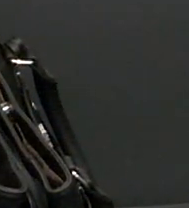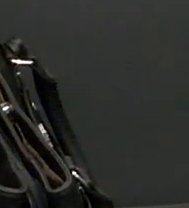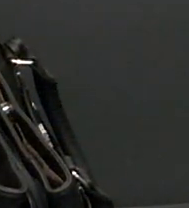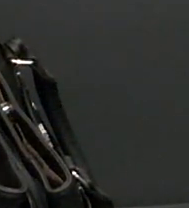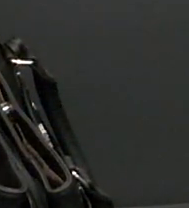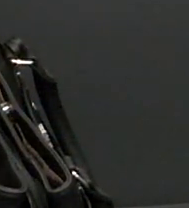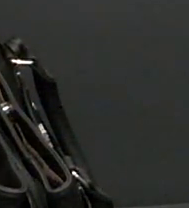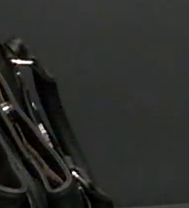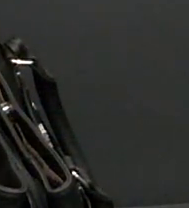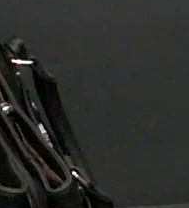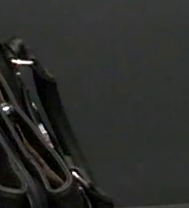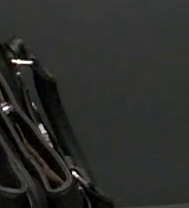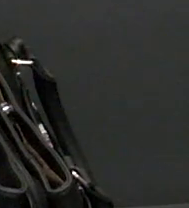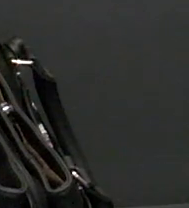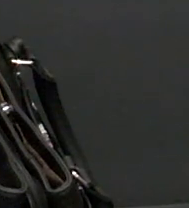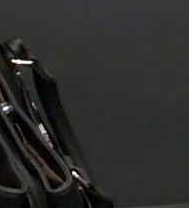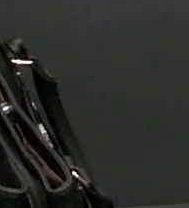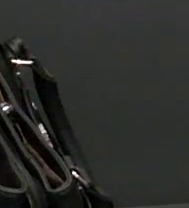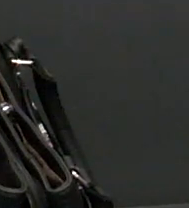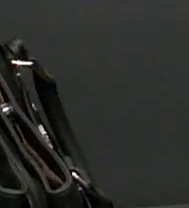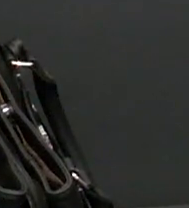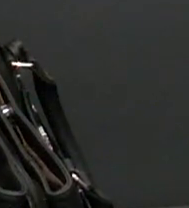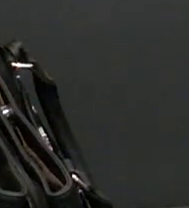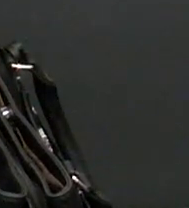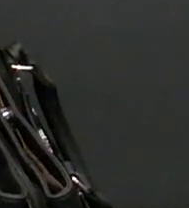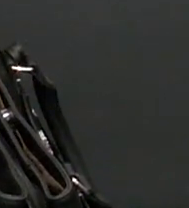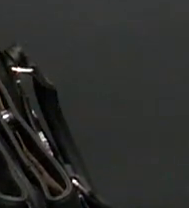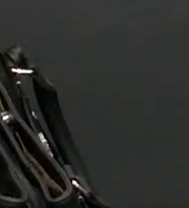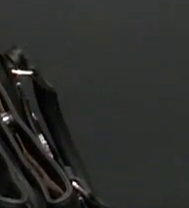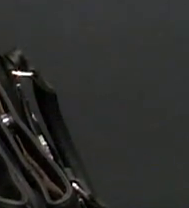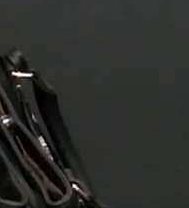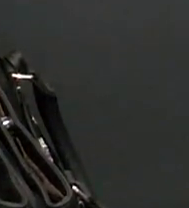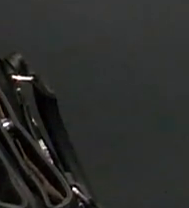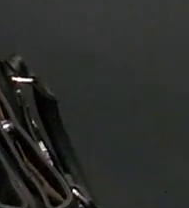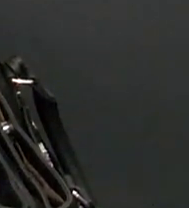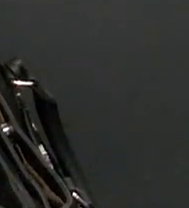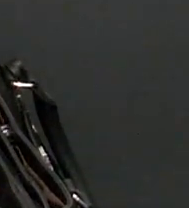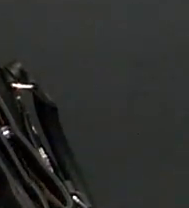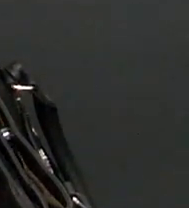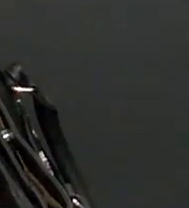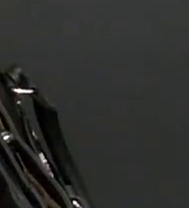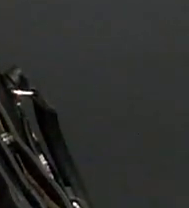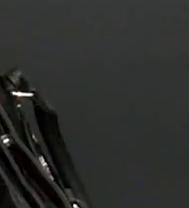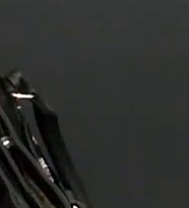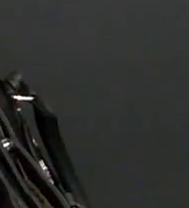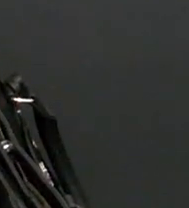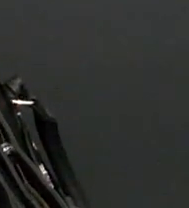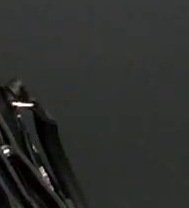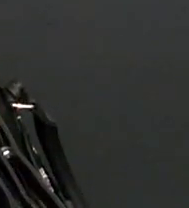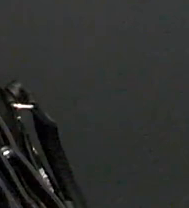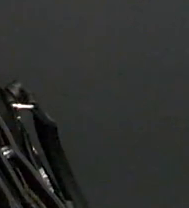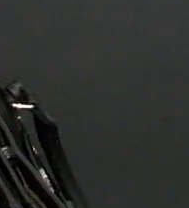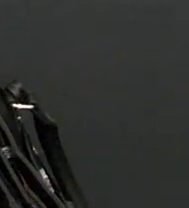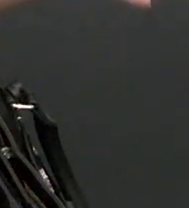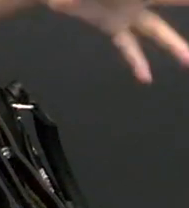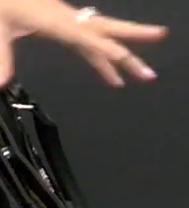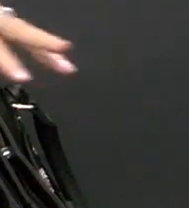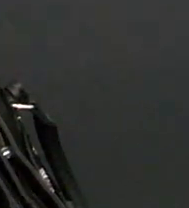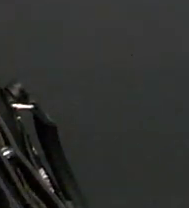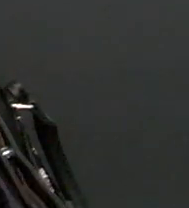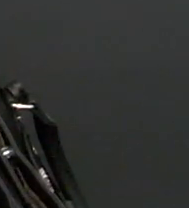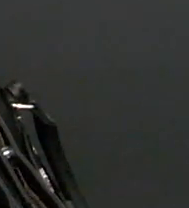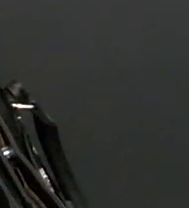Plano A operad já foi instada a responder ah ela negou falou que não que não encontrou seu